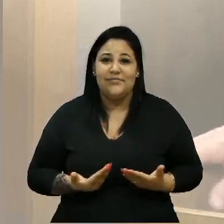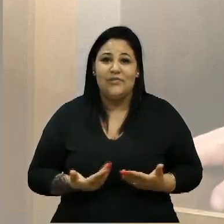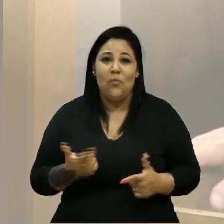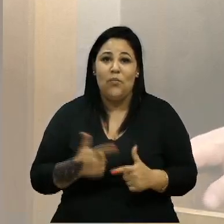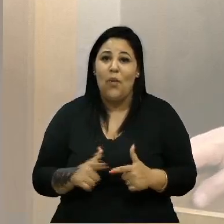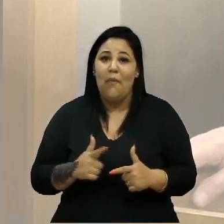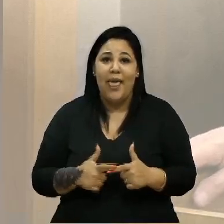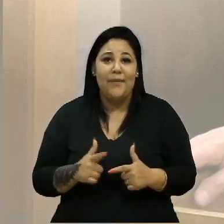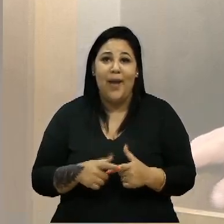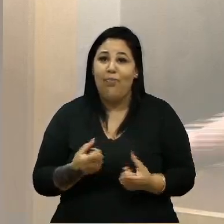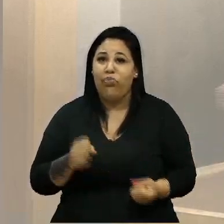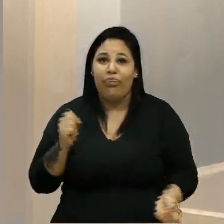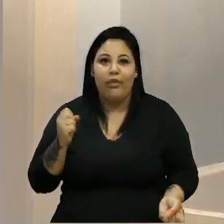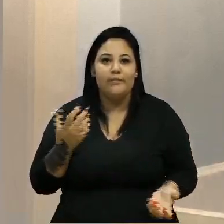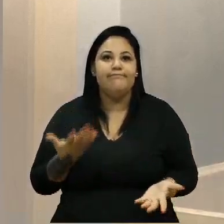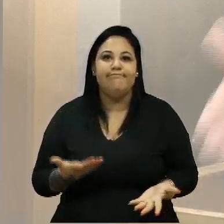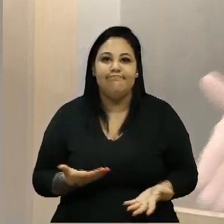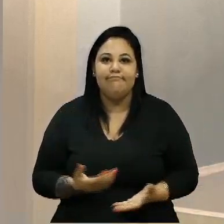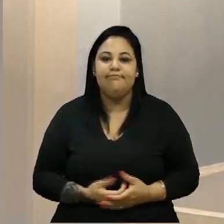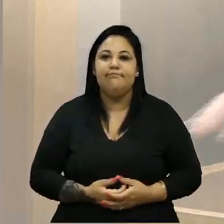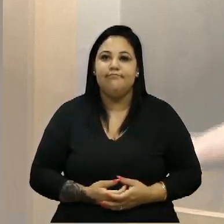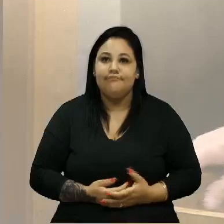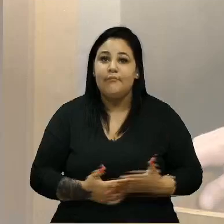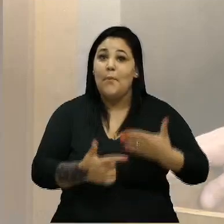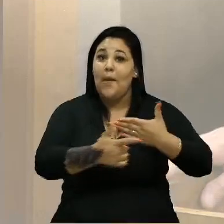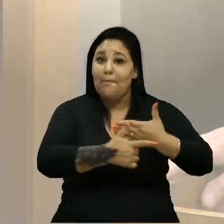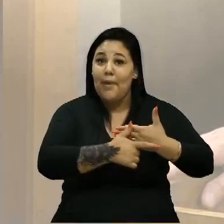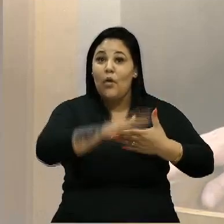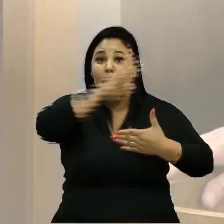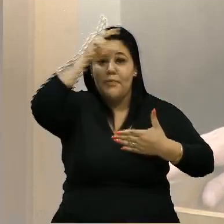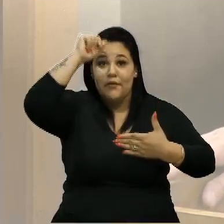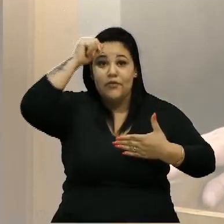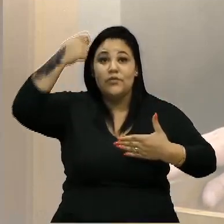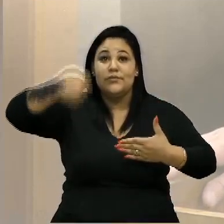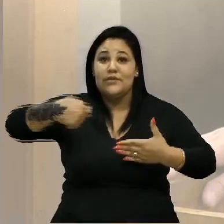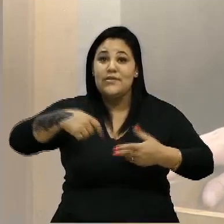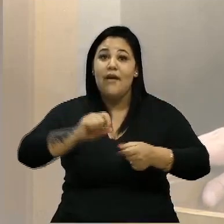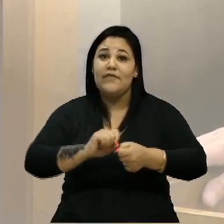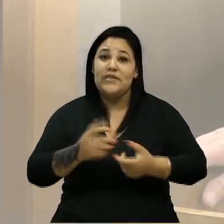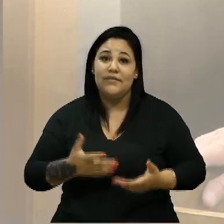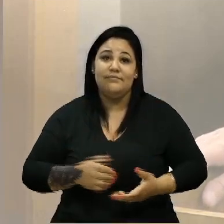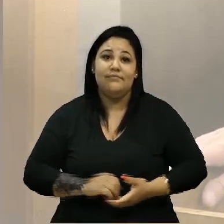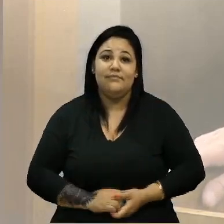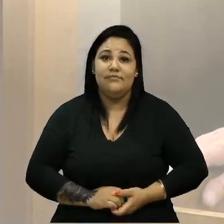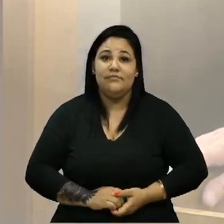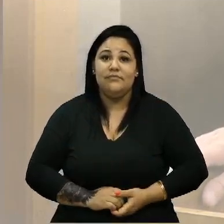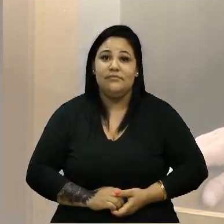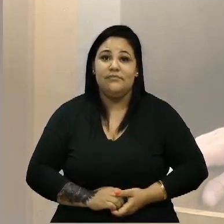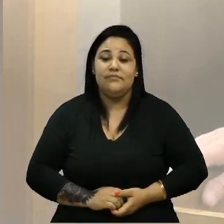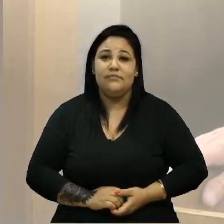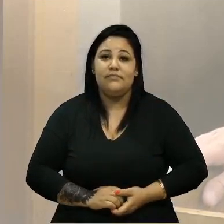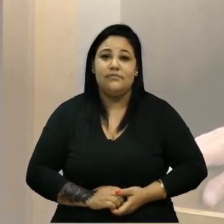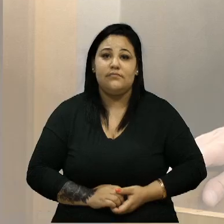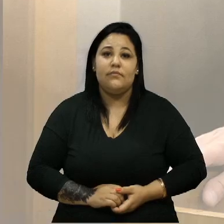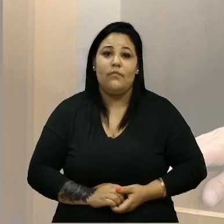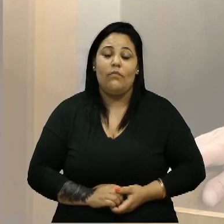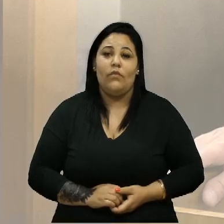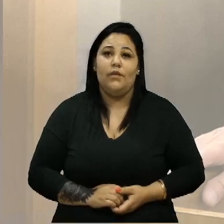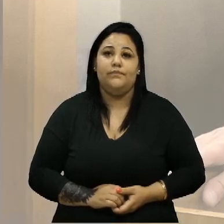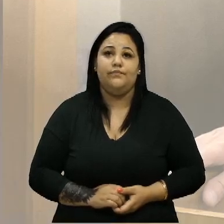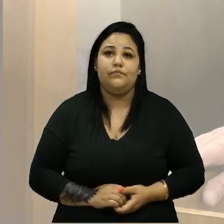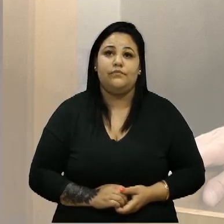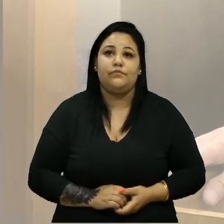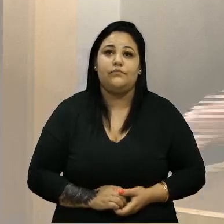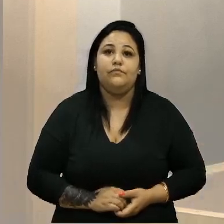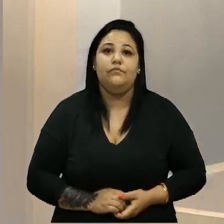gigante para a própria vida delas. Papel que a Prefeitura de Caxias deveria estar executando. Eu trago aqui também